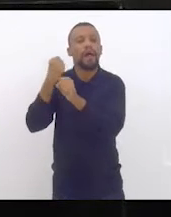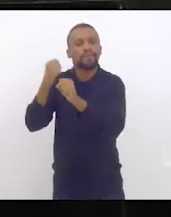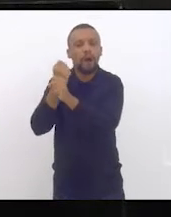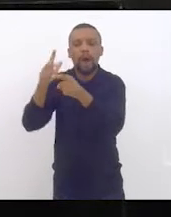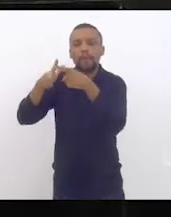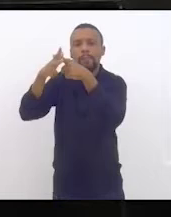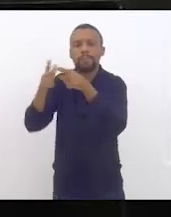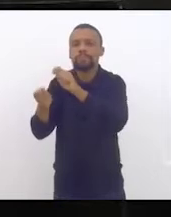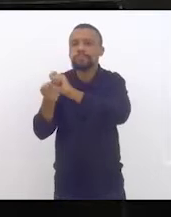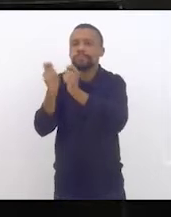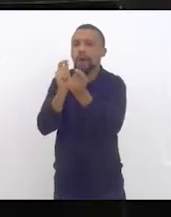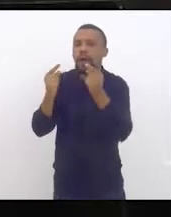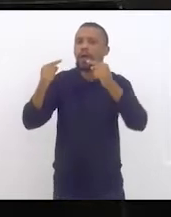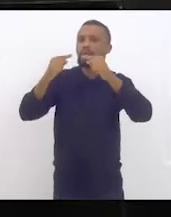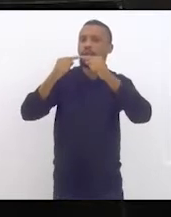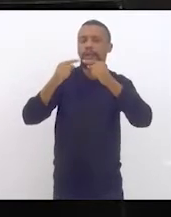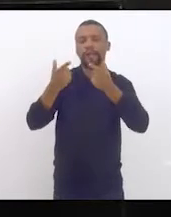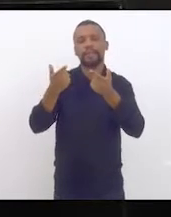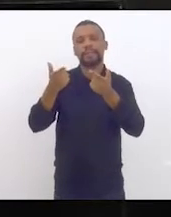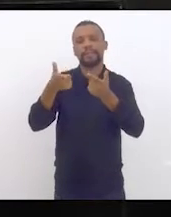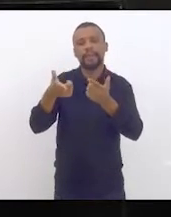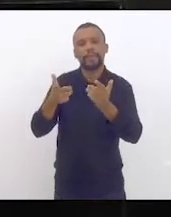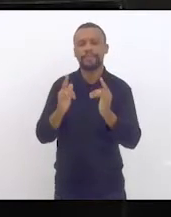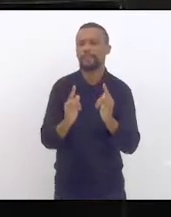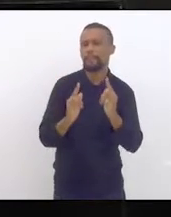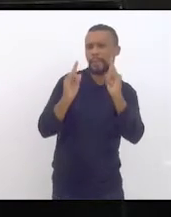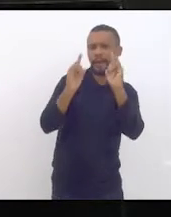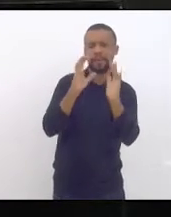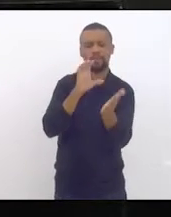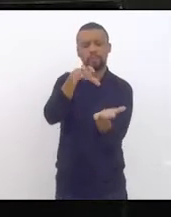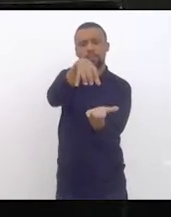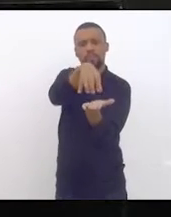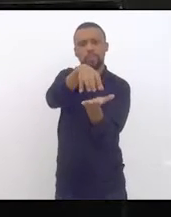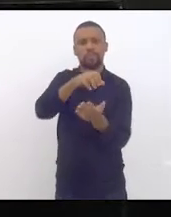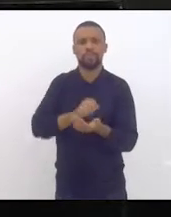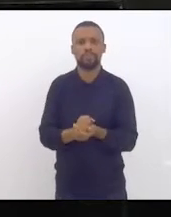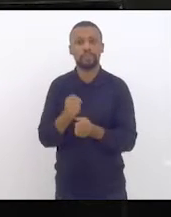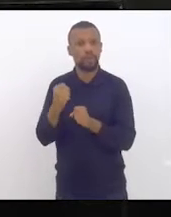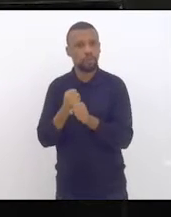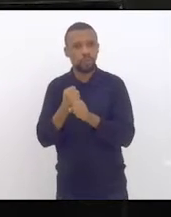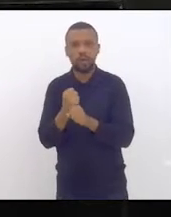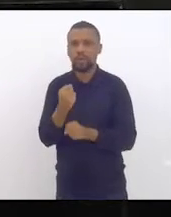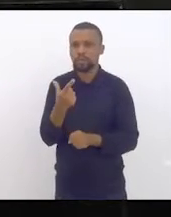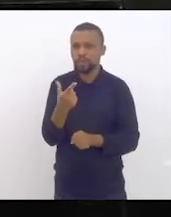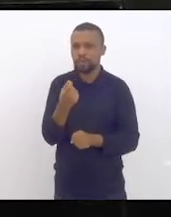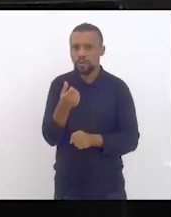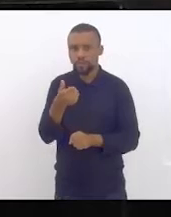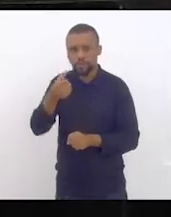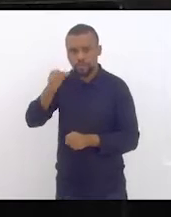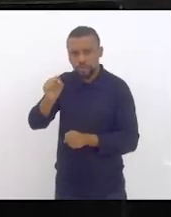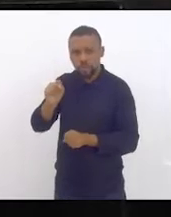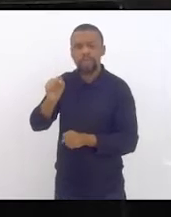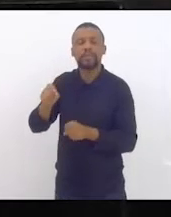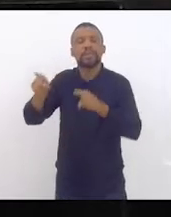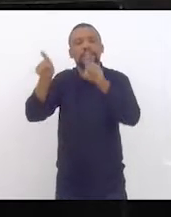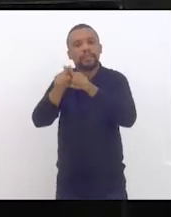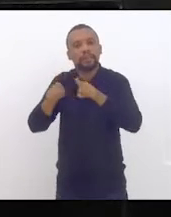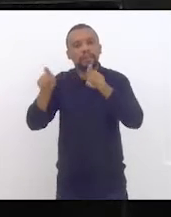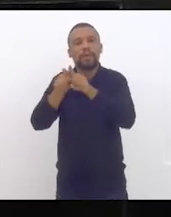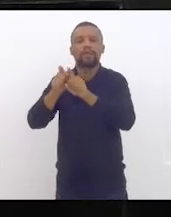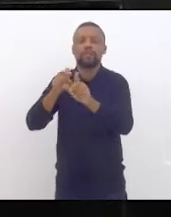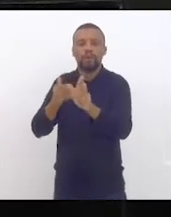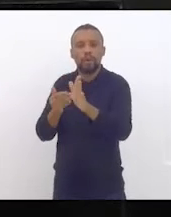adequação de o móveis em 2018 não é aqui foram também